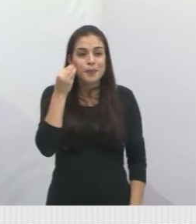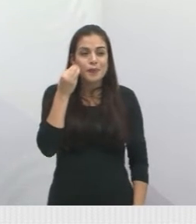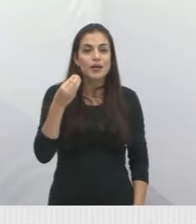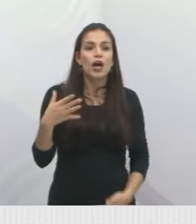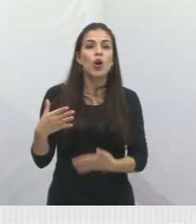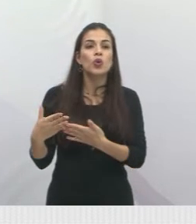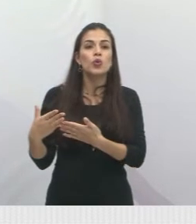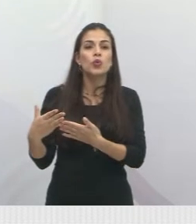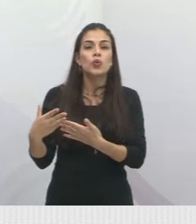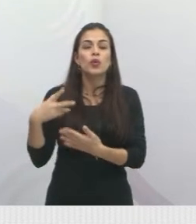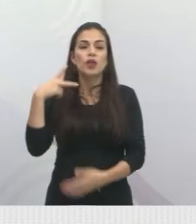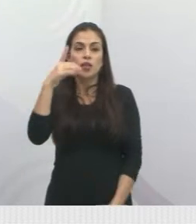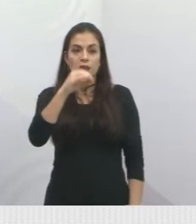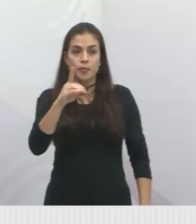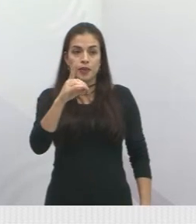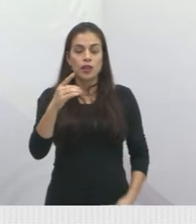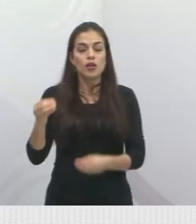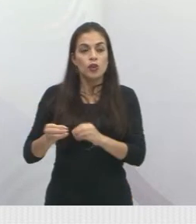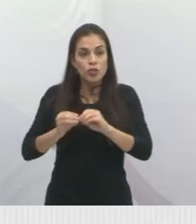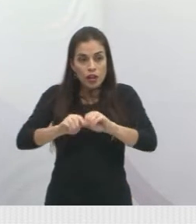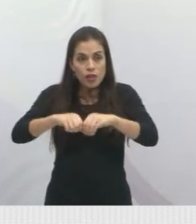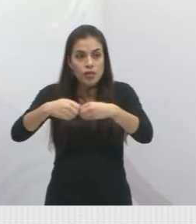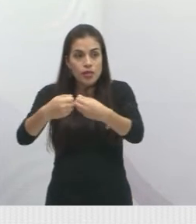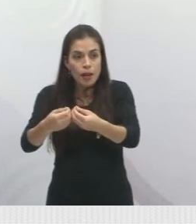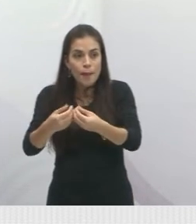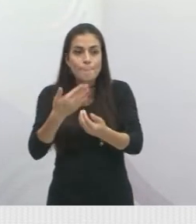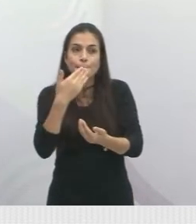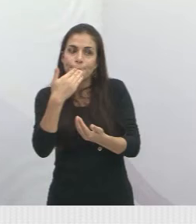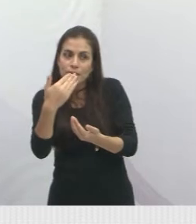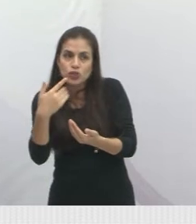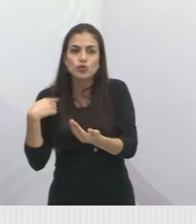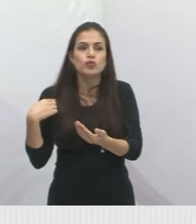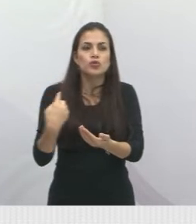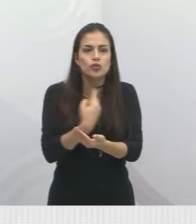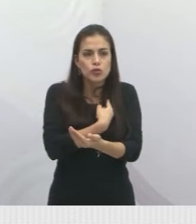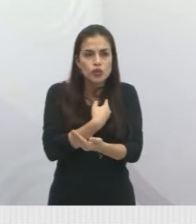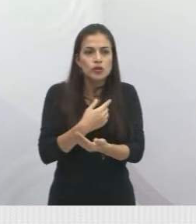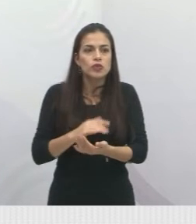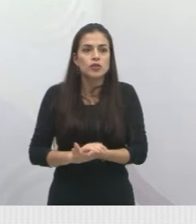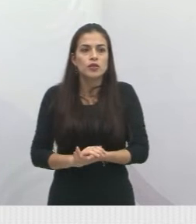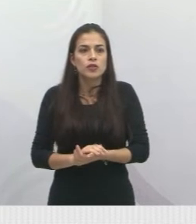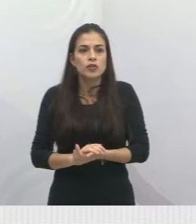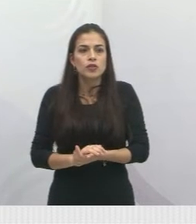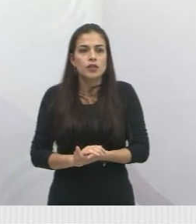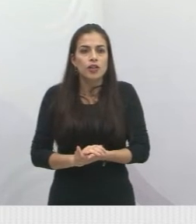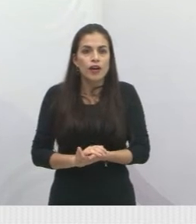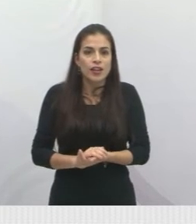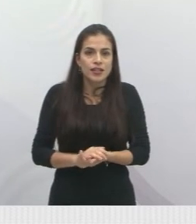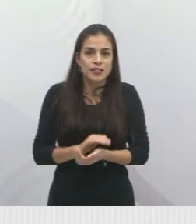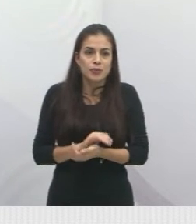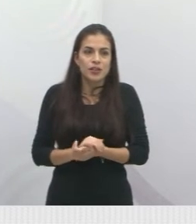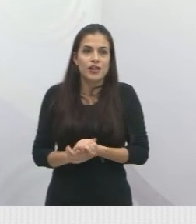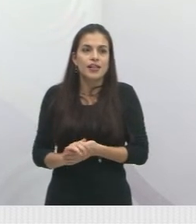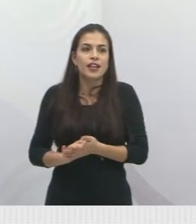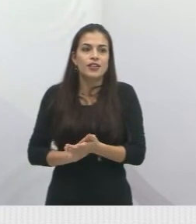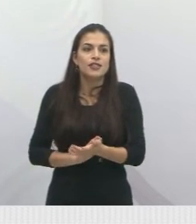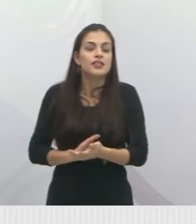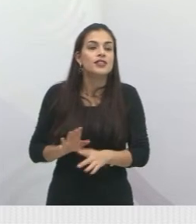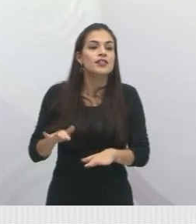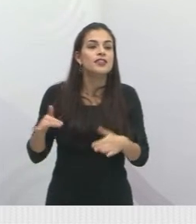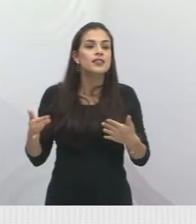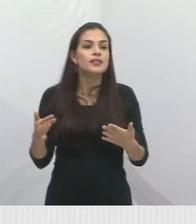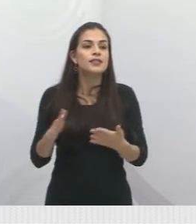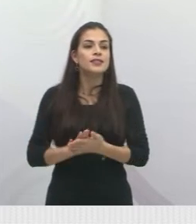cidade, entreguei em mãos a ele os nossos pedidos. E, deputado, conto com a sua colaboração mais uma vez